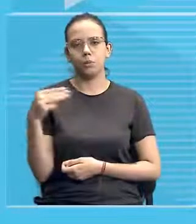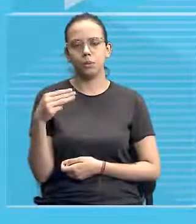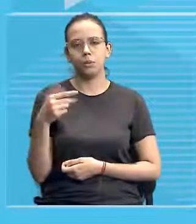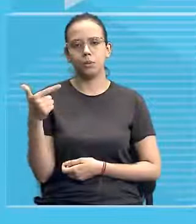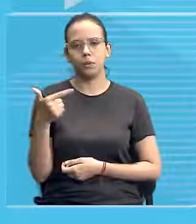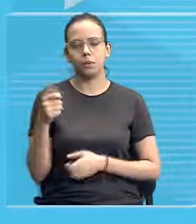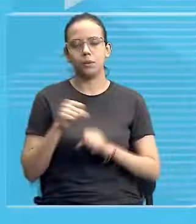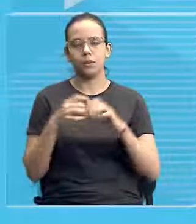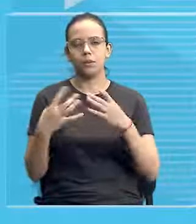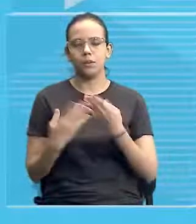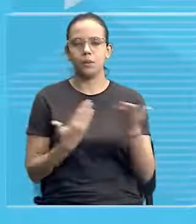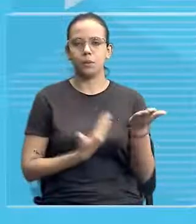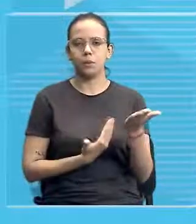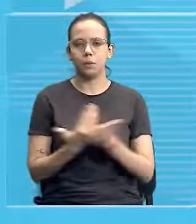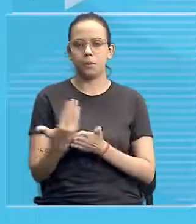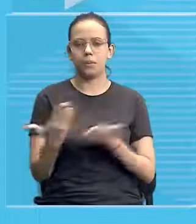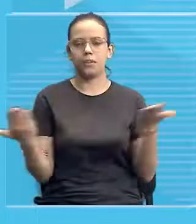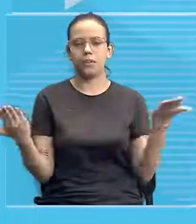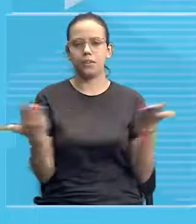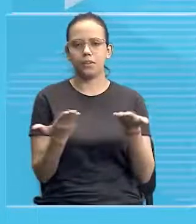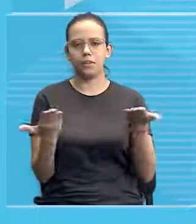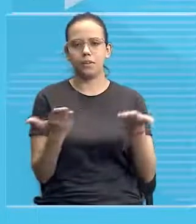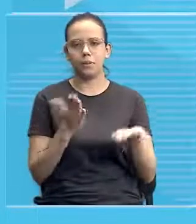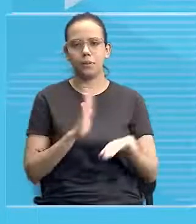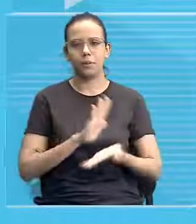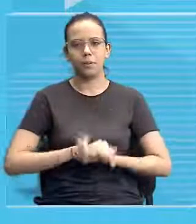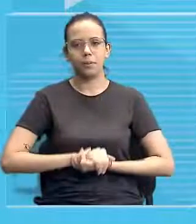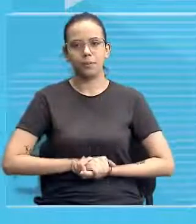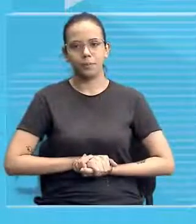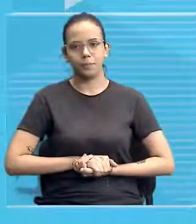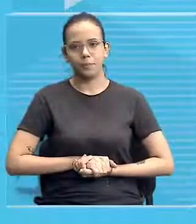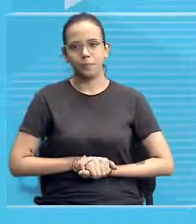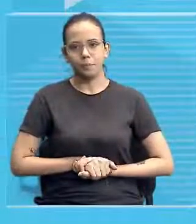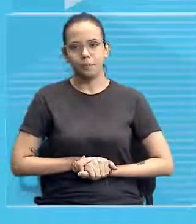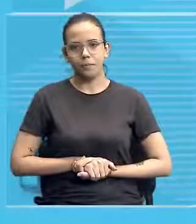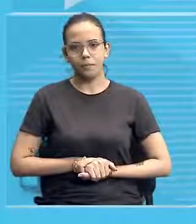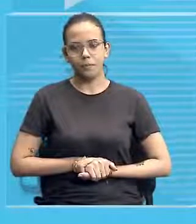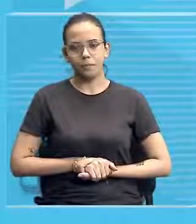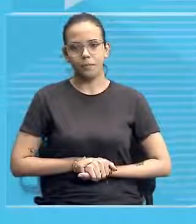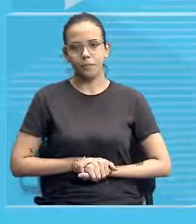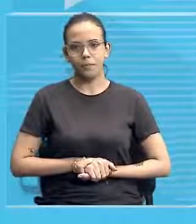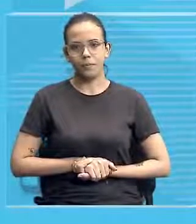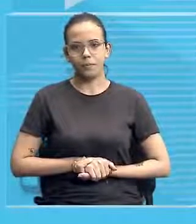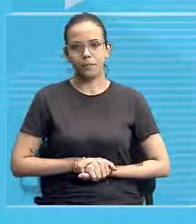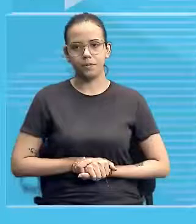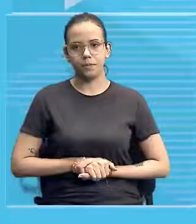slide valendo na tela.